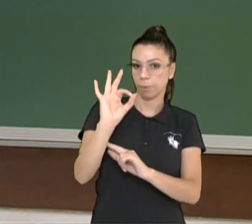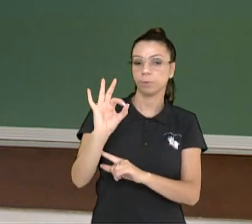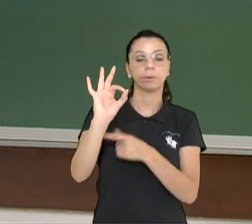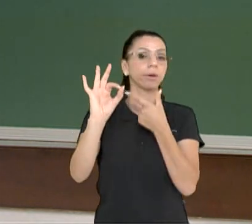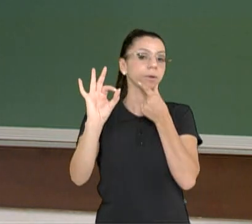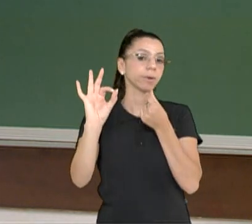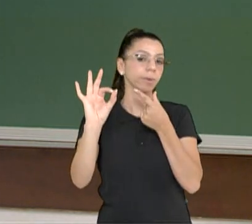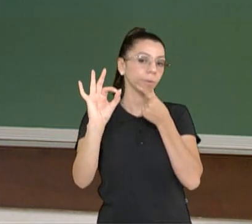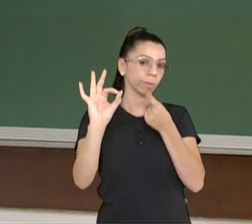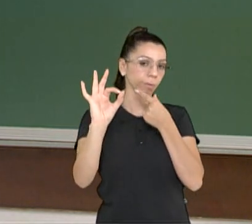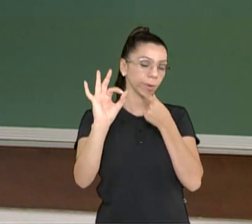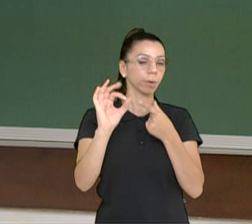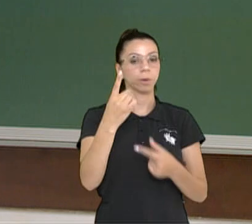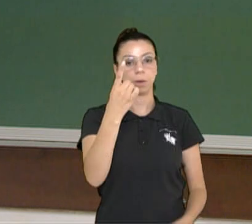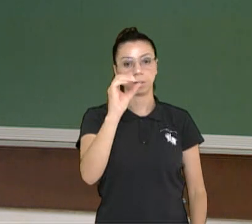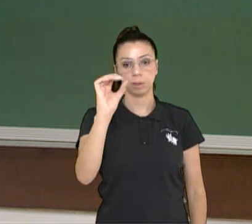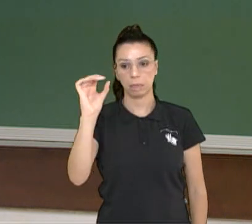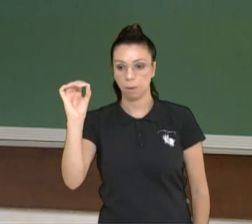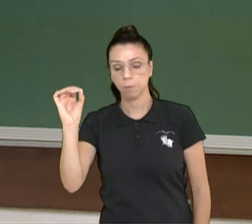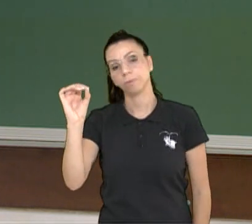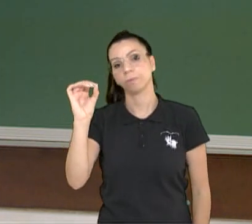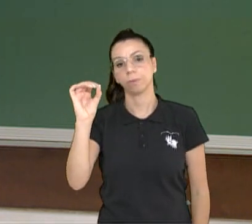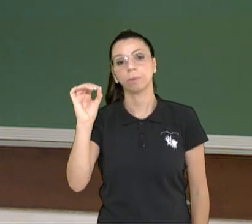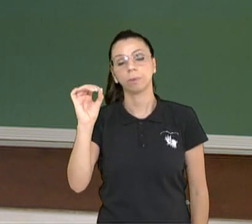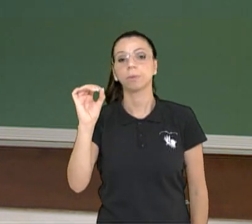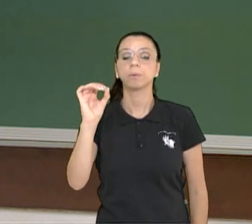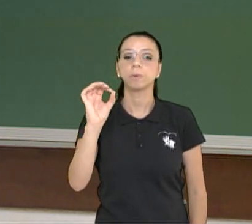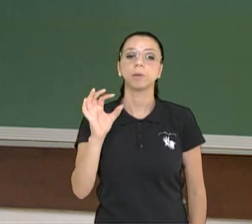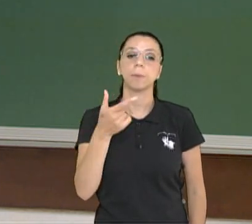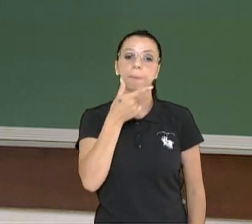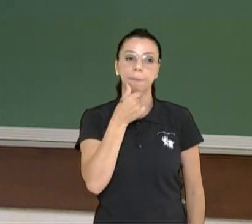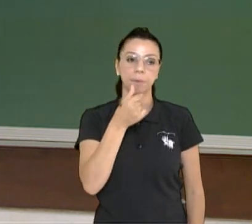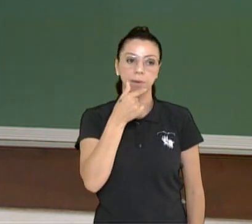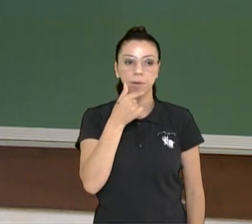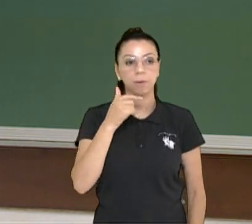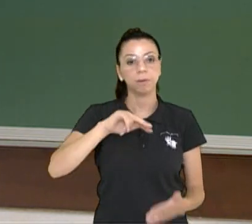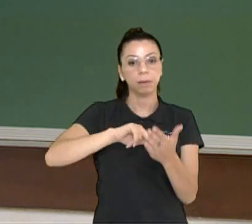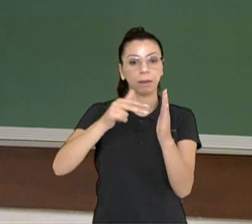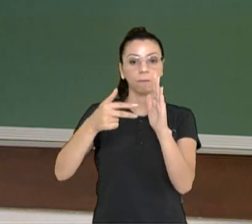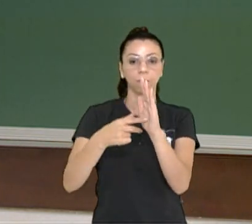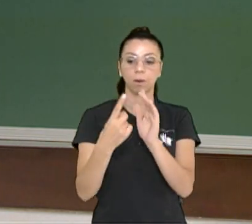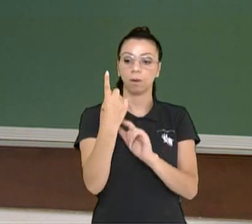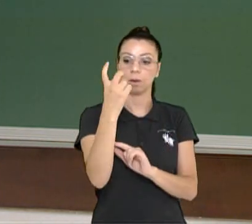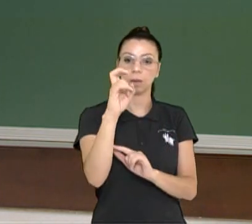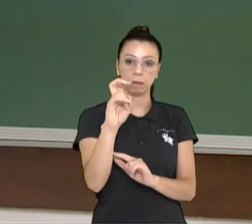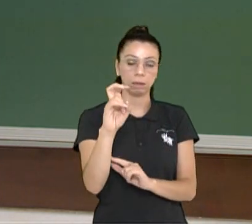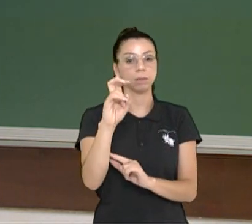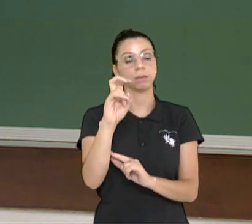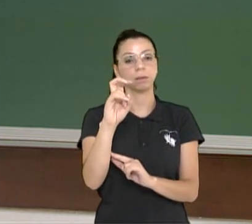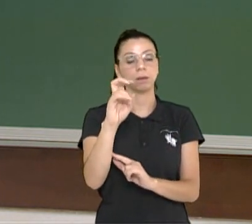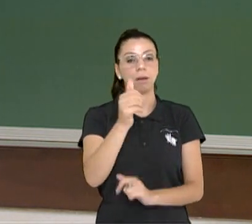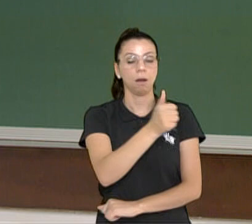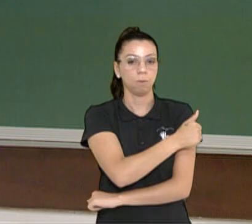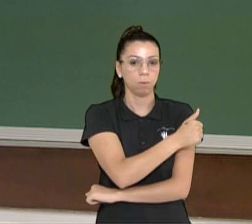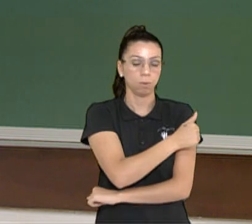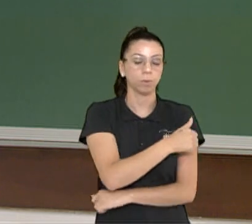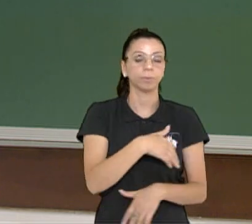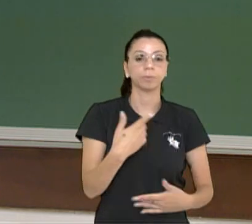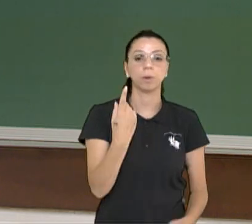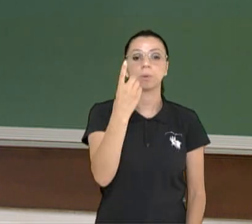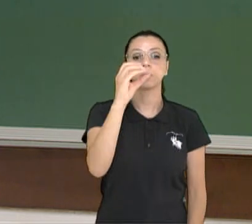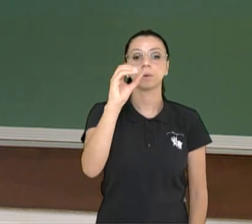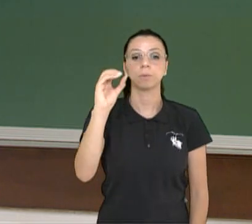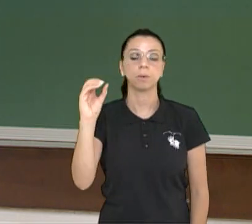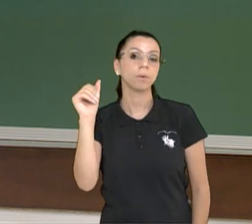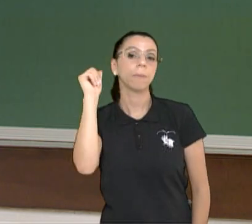meninos, 100% de meninos, equivale a 15 alunos. 100% de meninas equivale